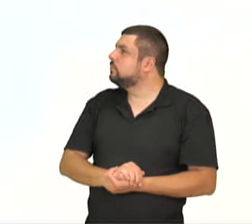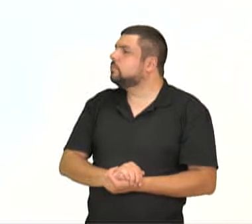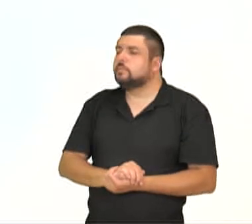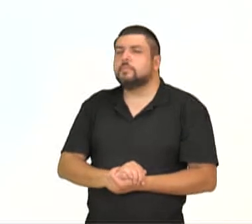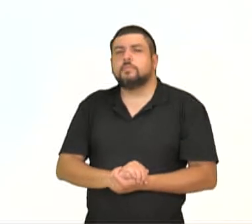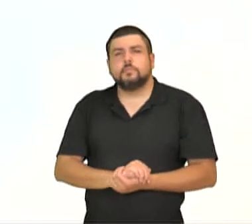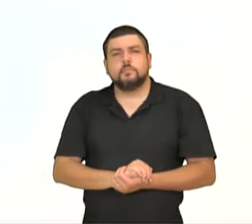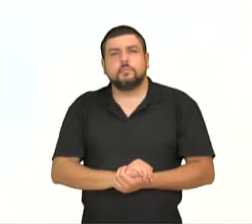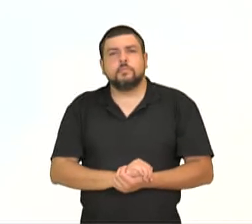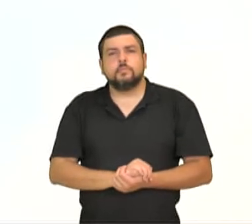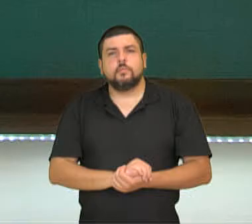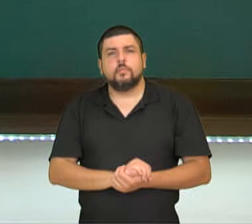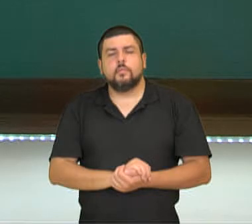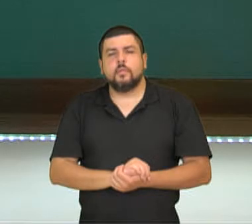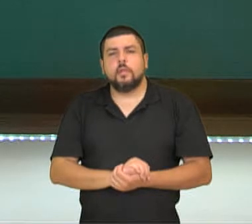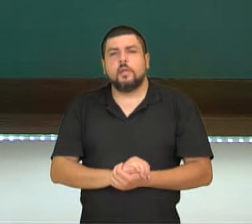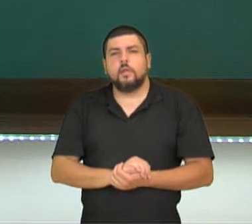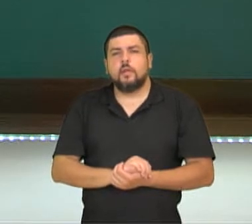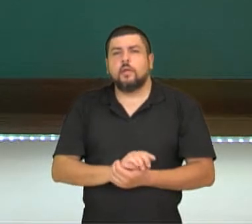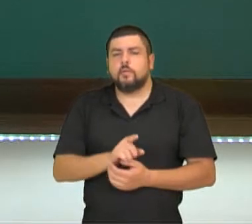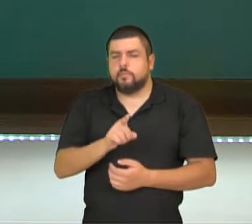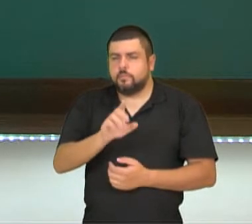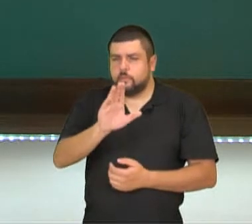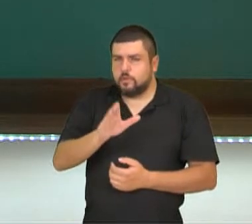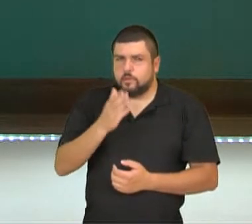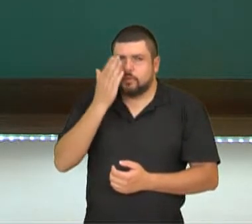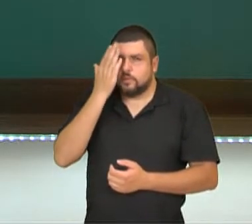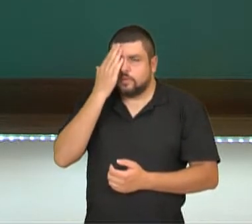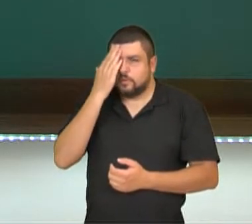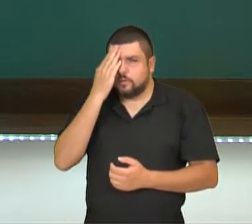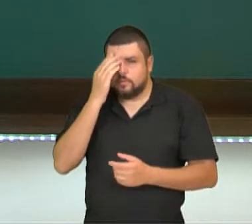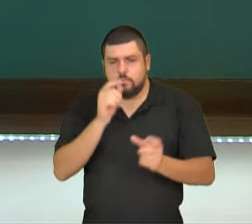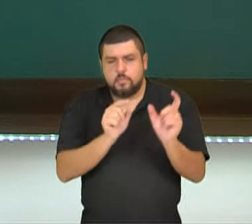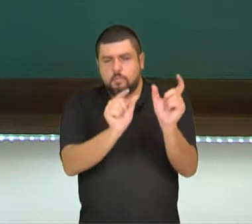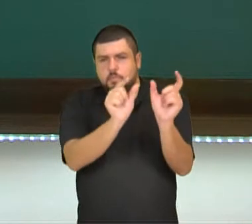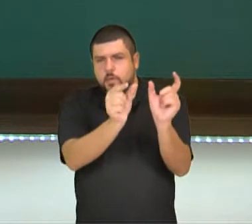que a gente já viu a formação, vamos para outra atividade.